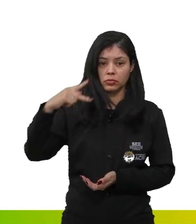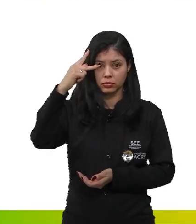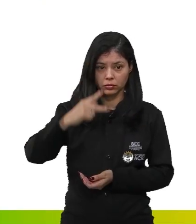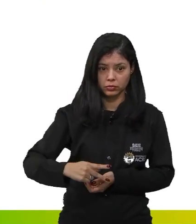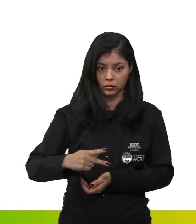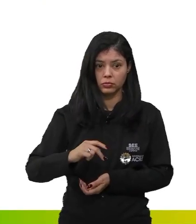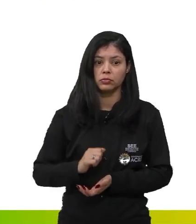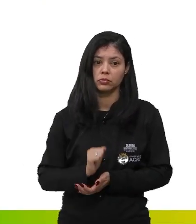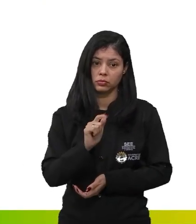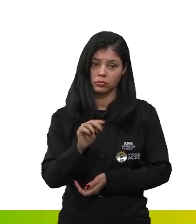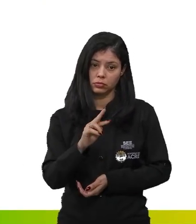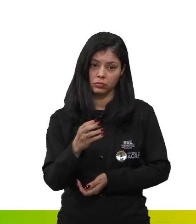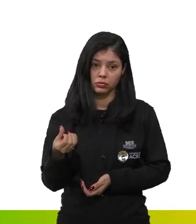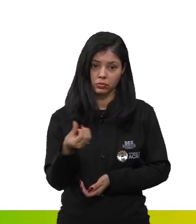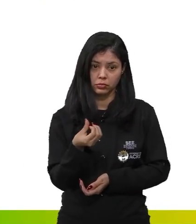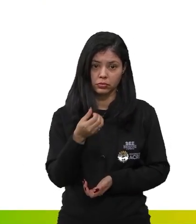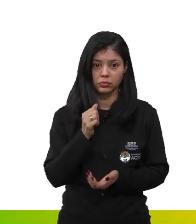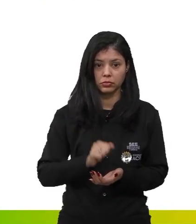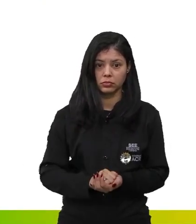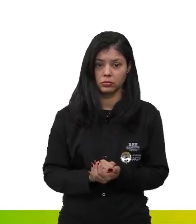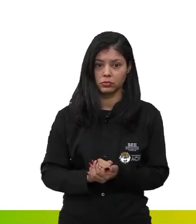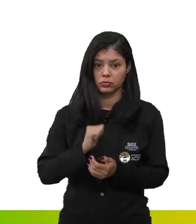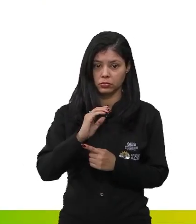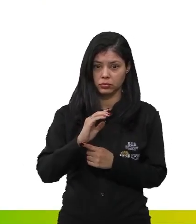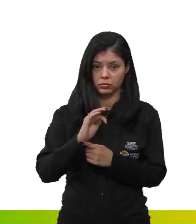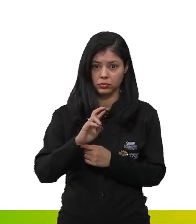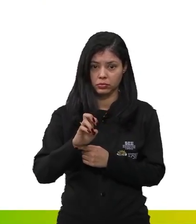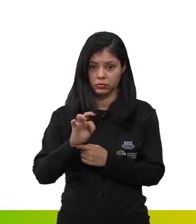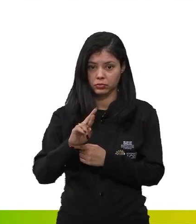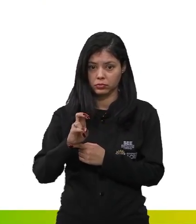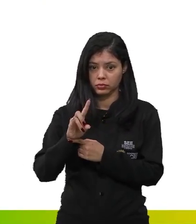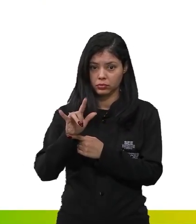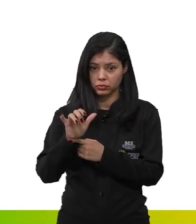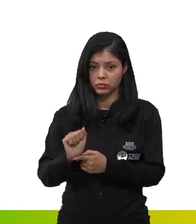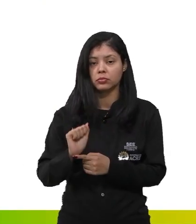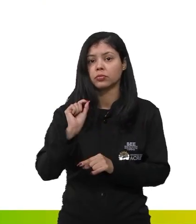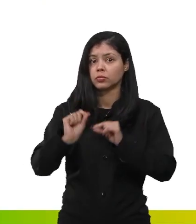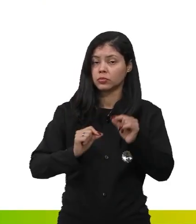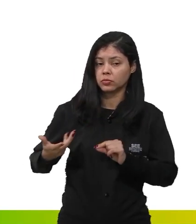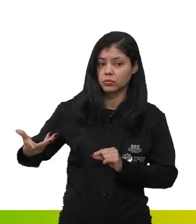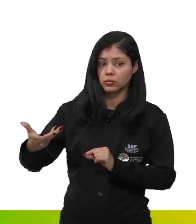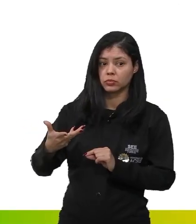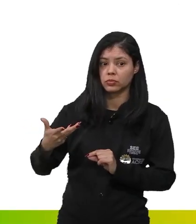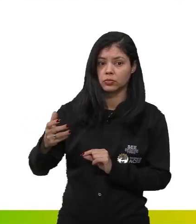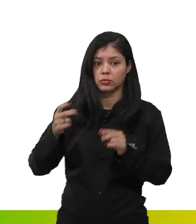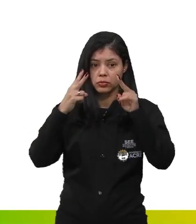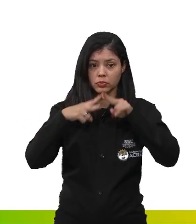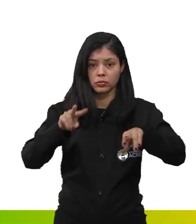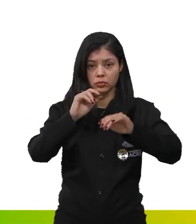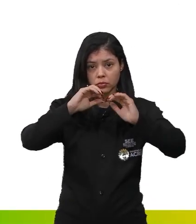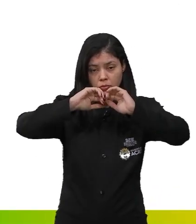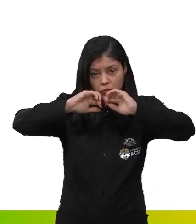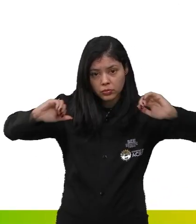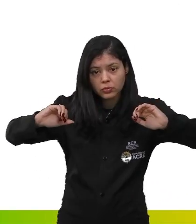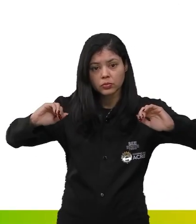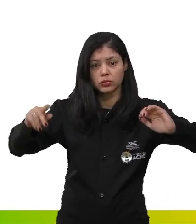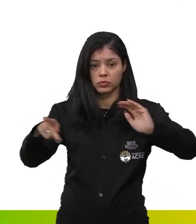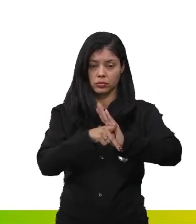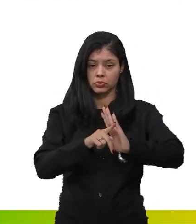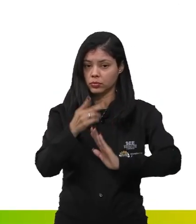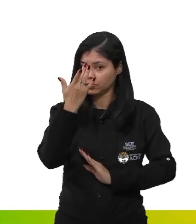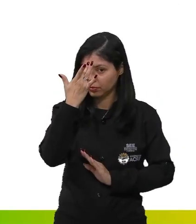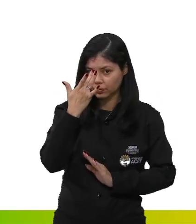VI, emitiu a Bula Intercoetera. Ela estabeleceu uma linha divisória inicial, mas